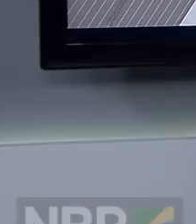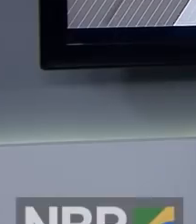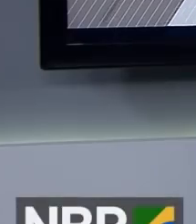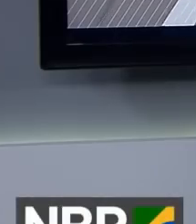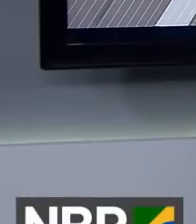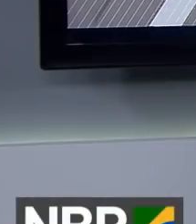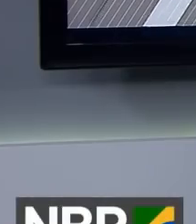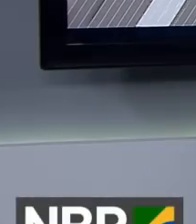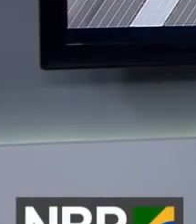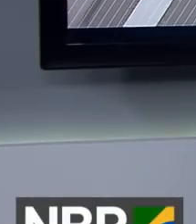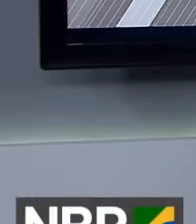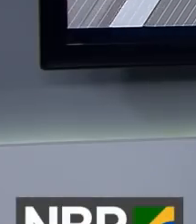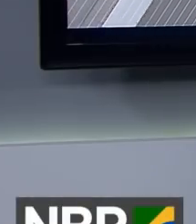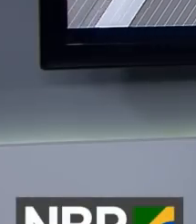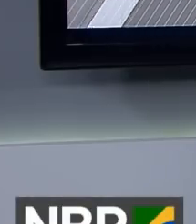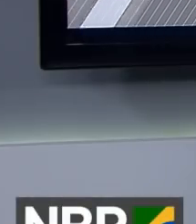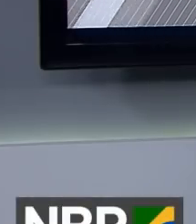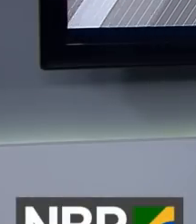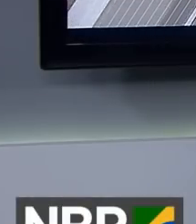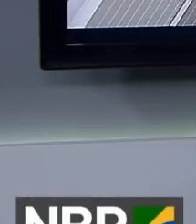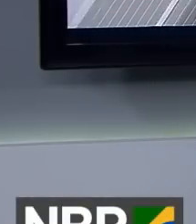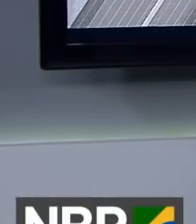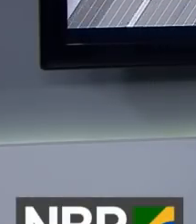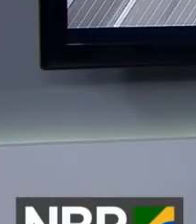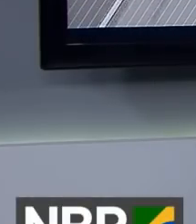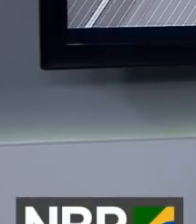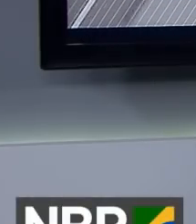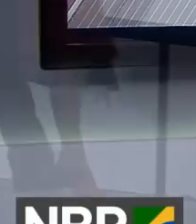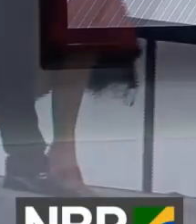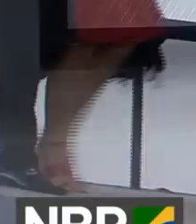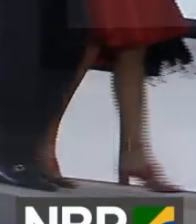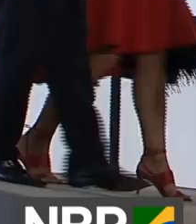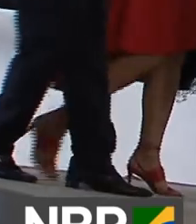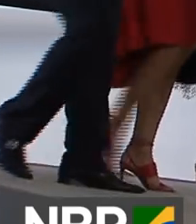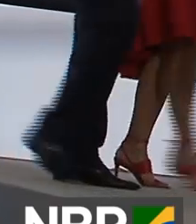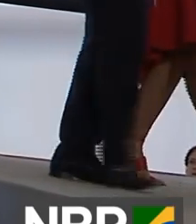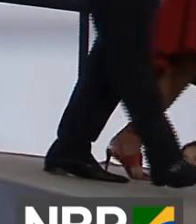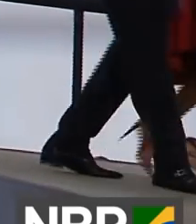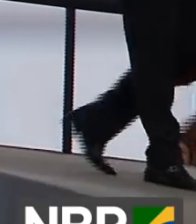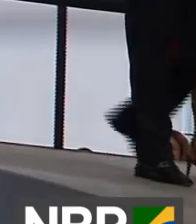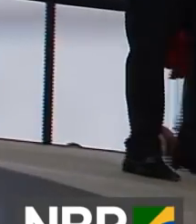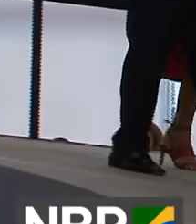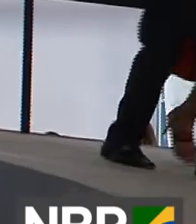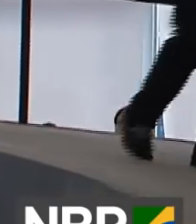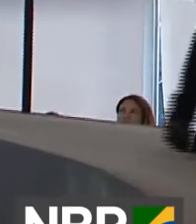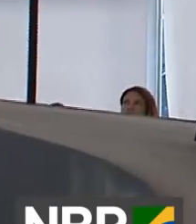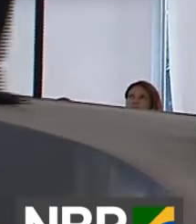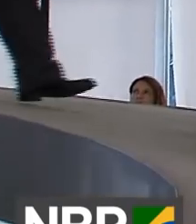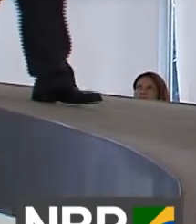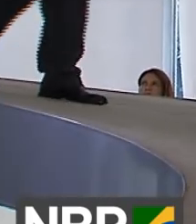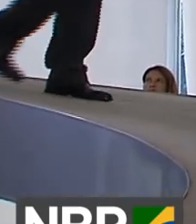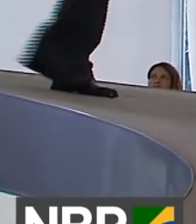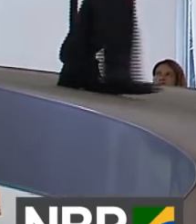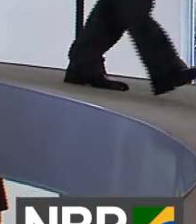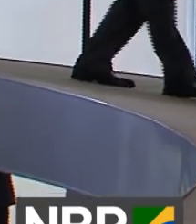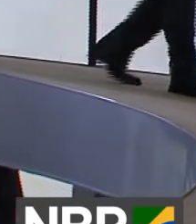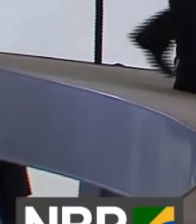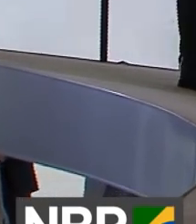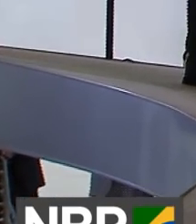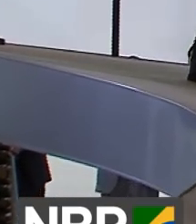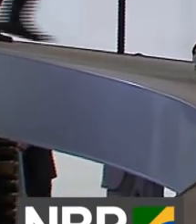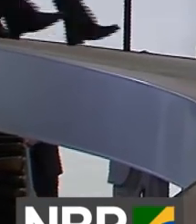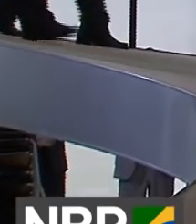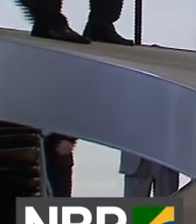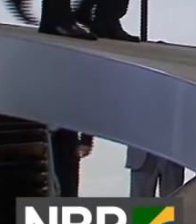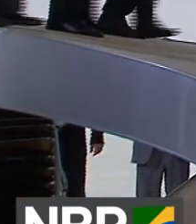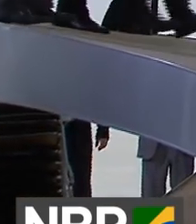Olá, interrompemos a programação para transmitir ao vivo do Palácio do Planalto em Brasília, cerimônia de entrega de medalhas da Ordem Nacional